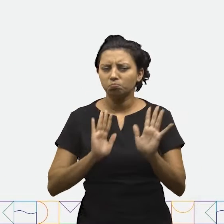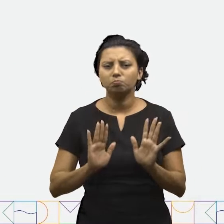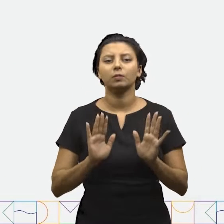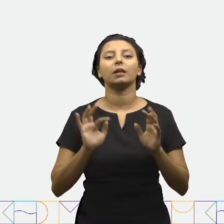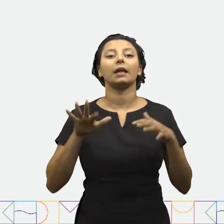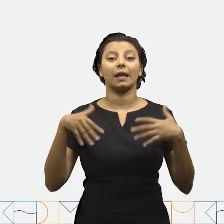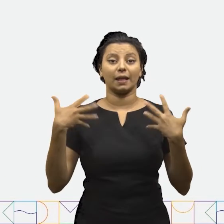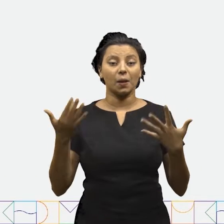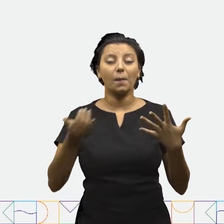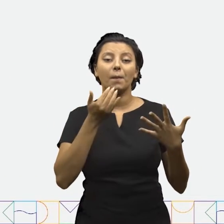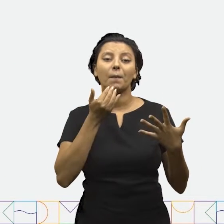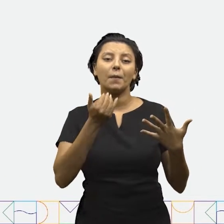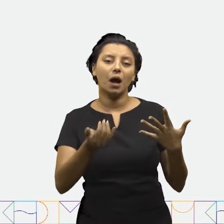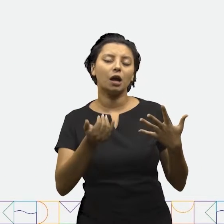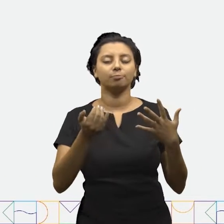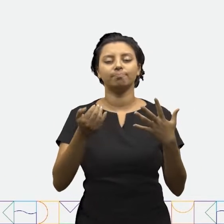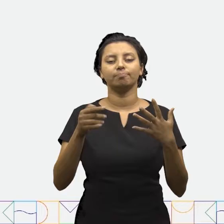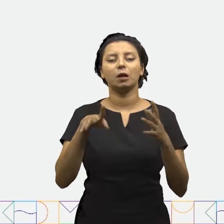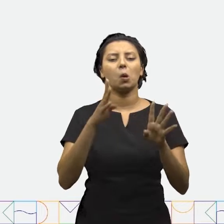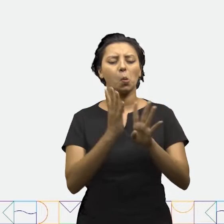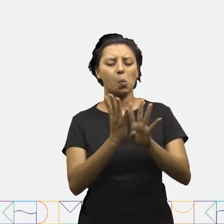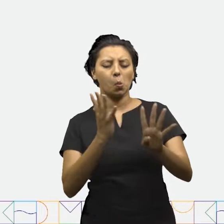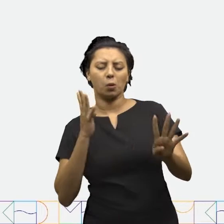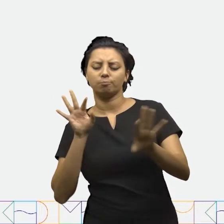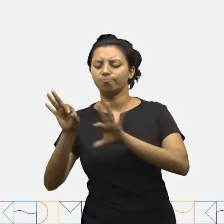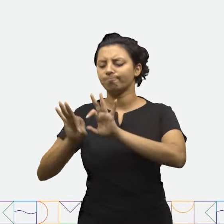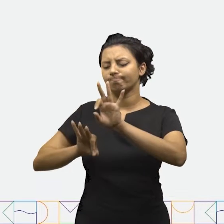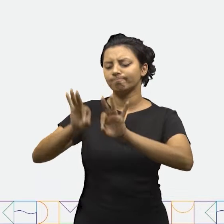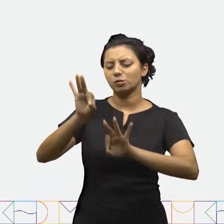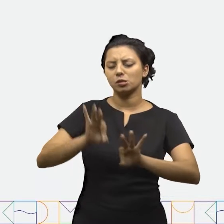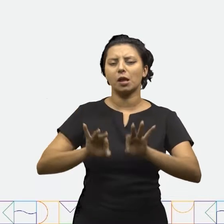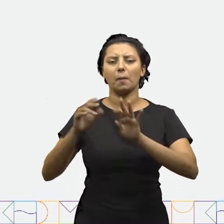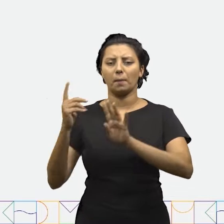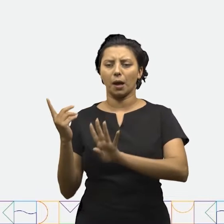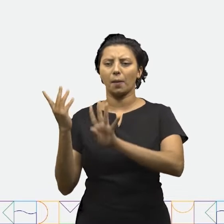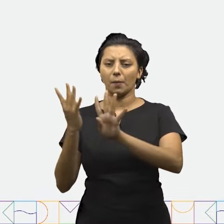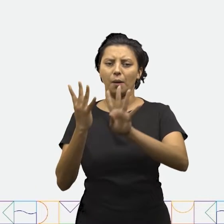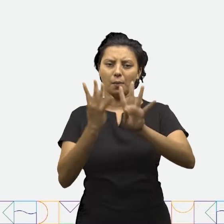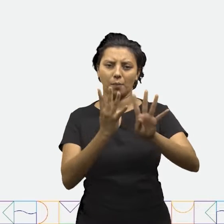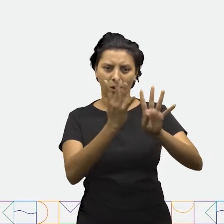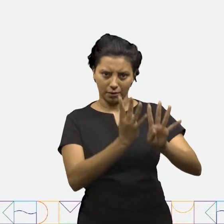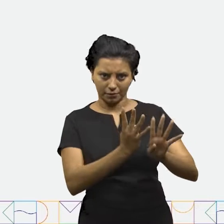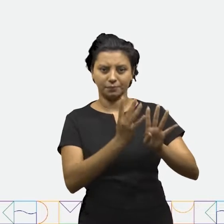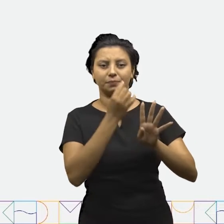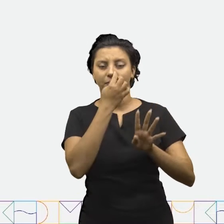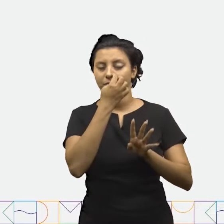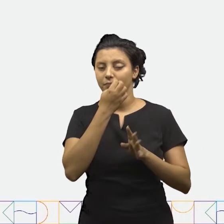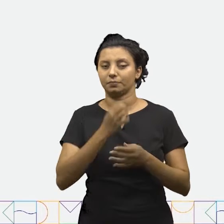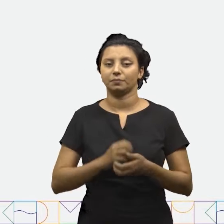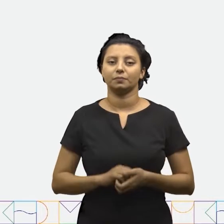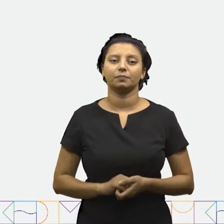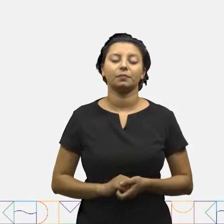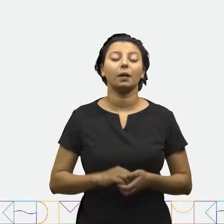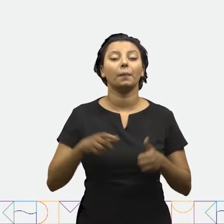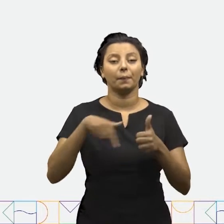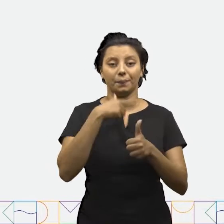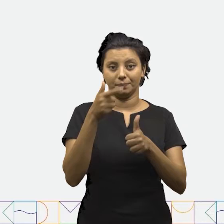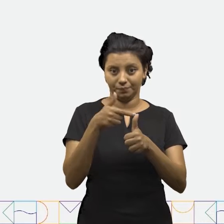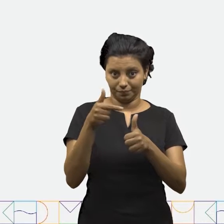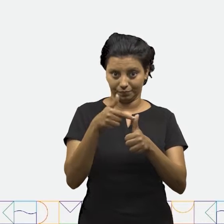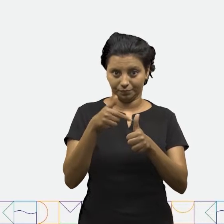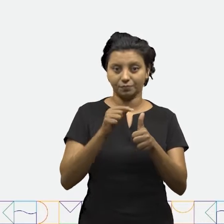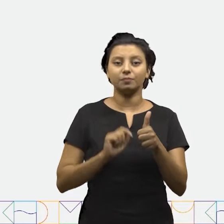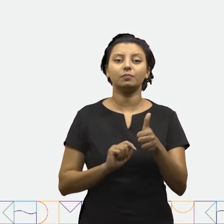atividade. Então, pedia que todos se organizassem certinhos, todos virados para frente. E o primeiro